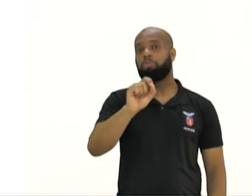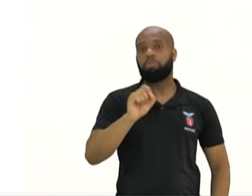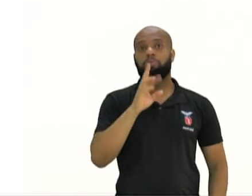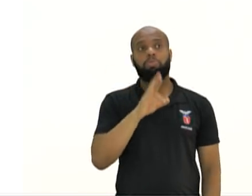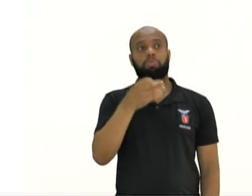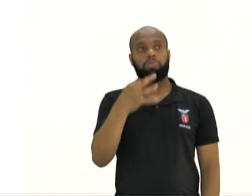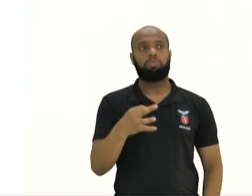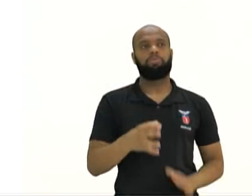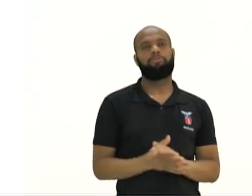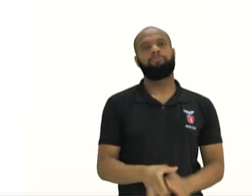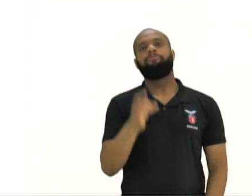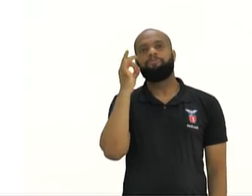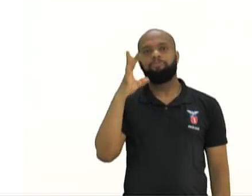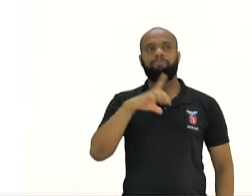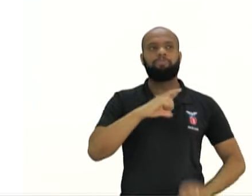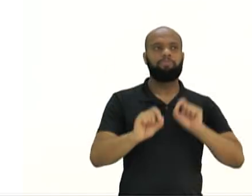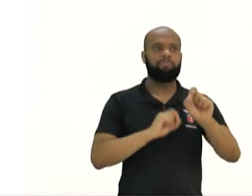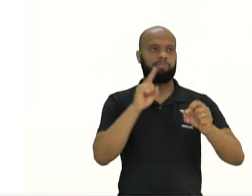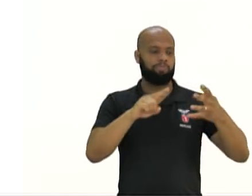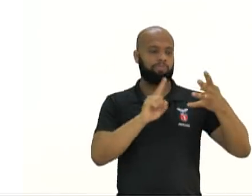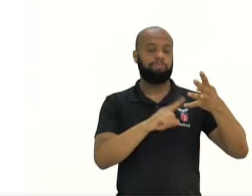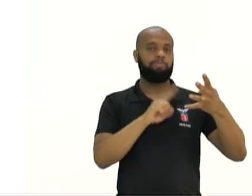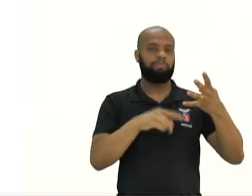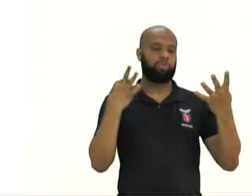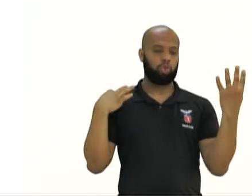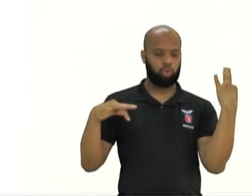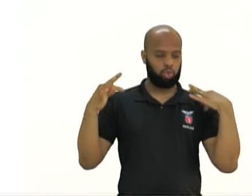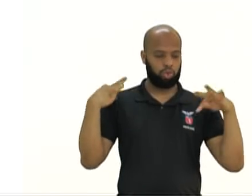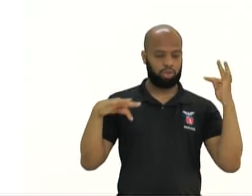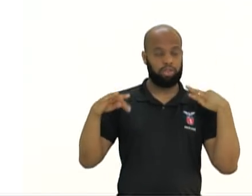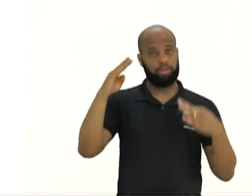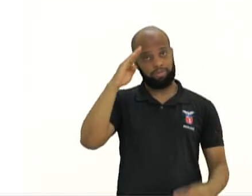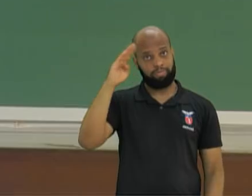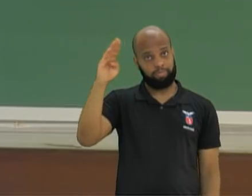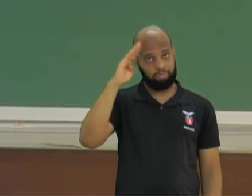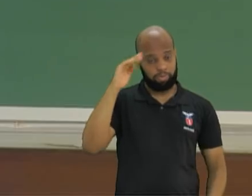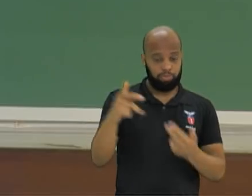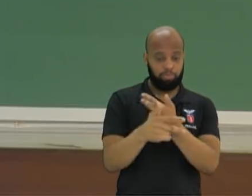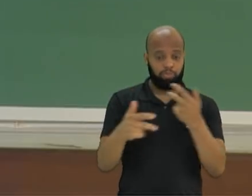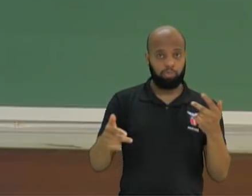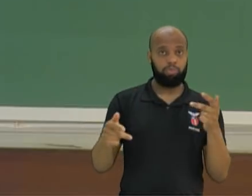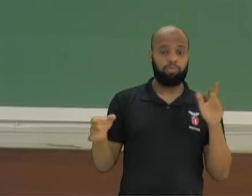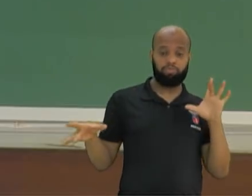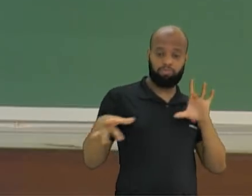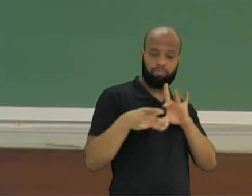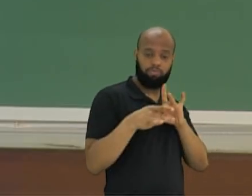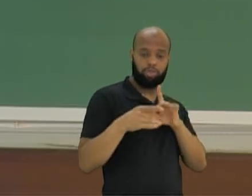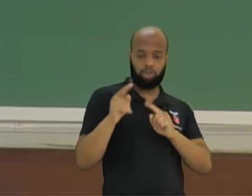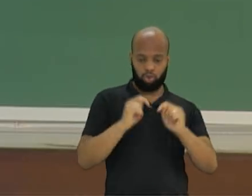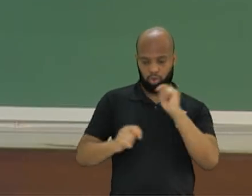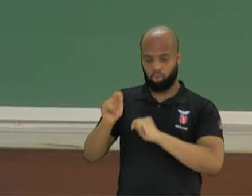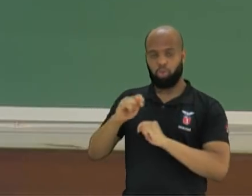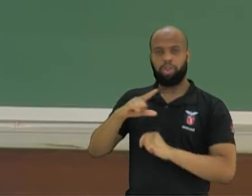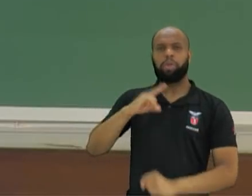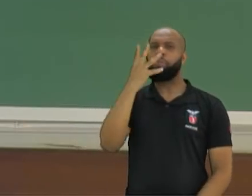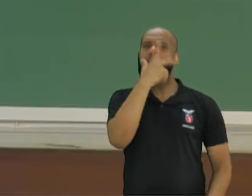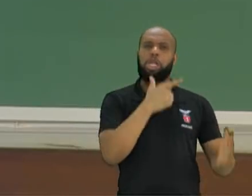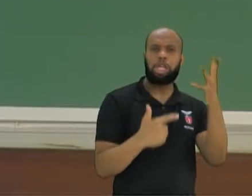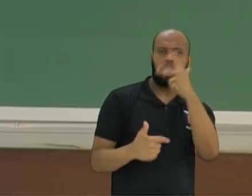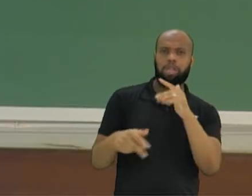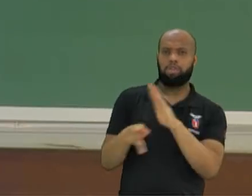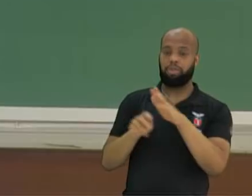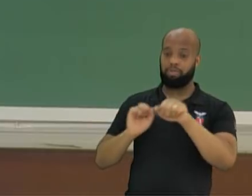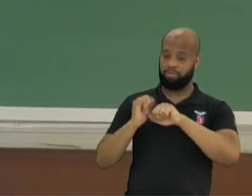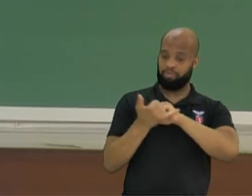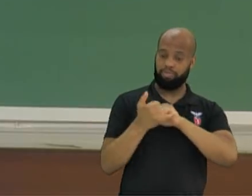Essa também não é difícil, nós temos o turismo como a principal atividade econômica, devido às belezas naturais dessas